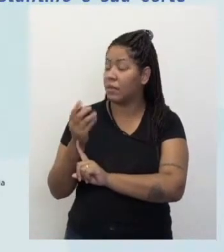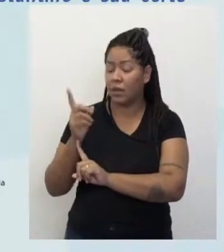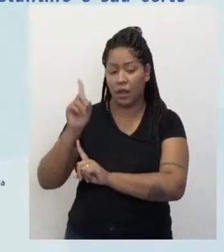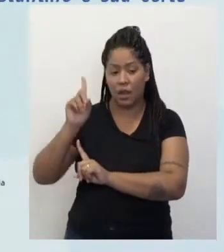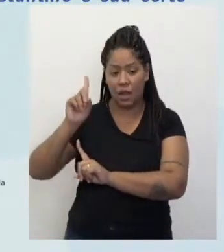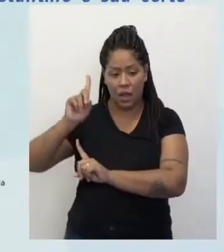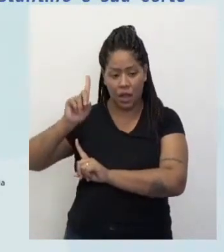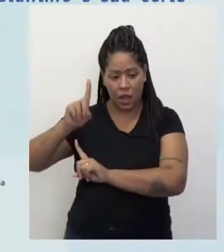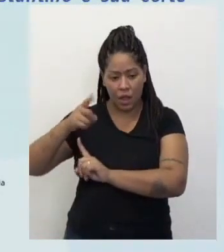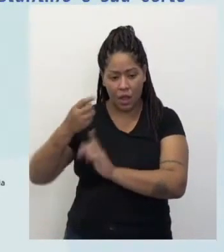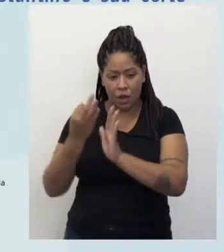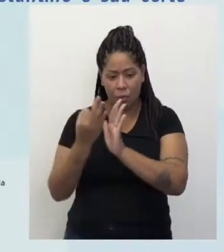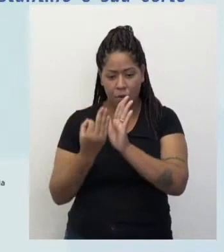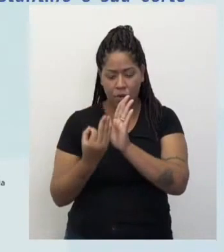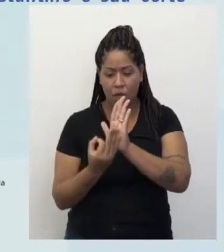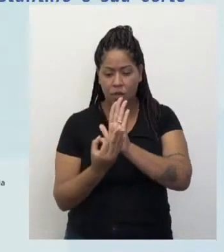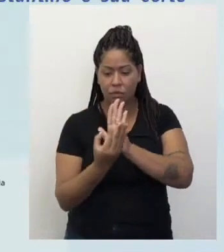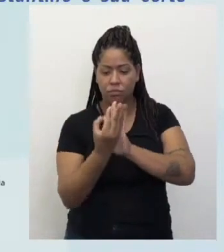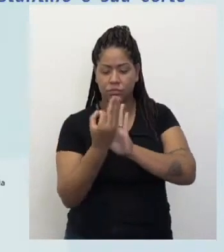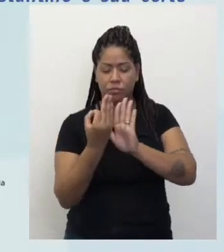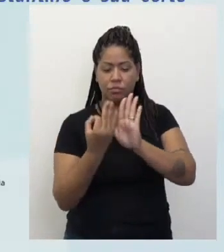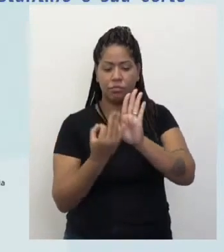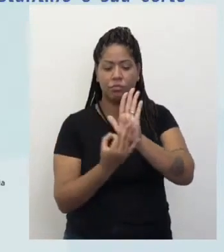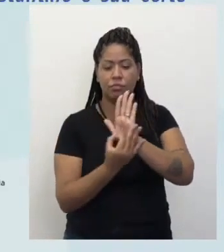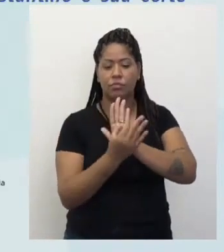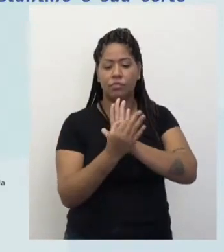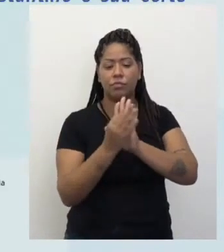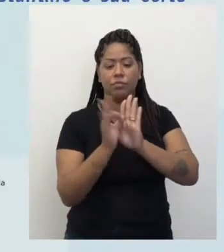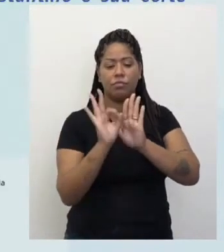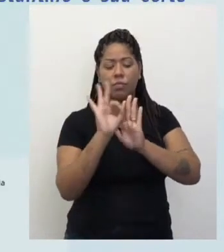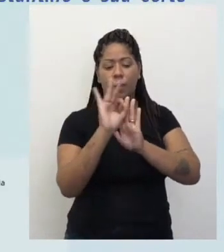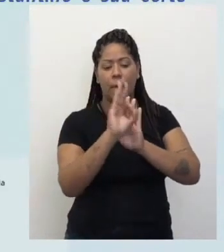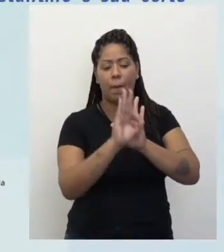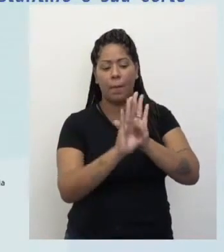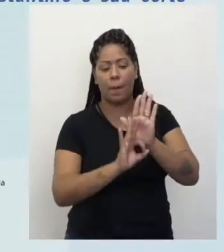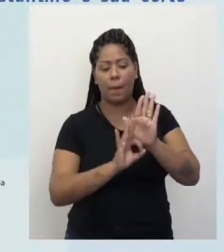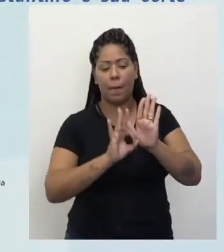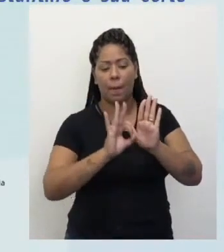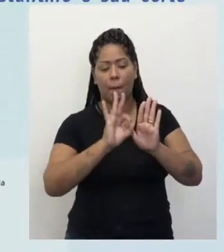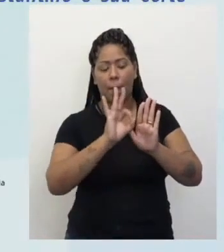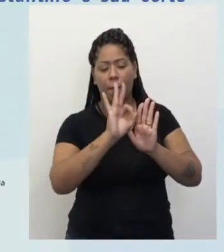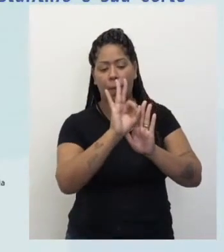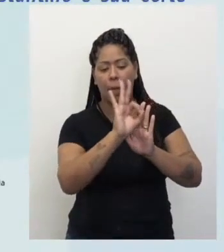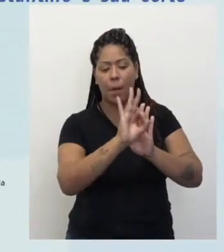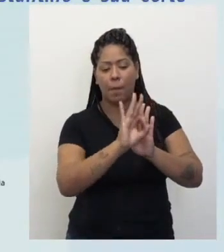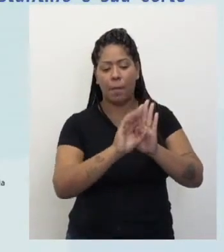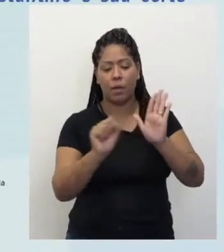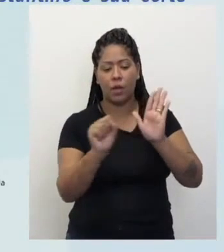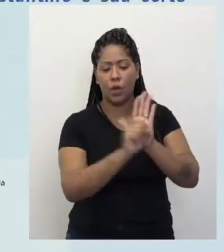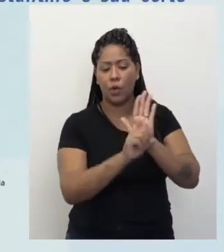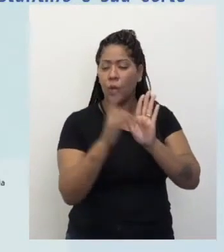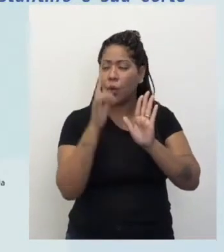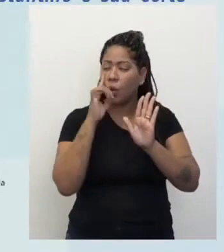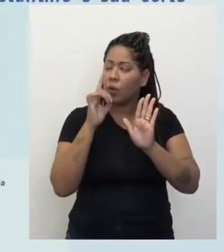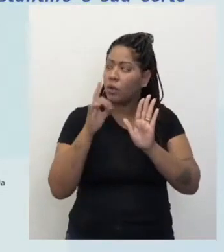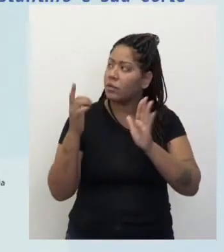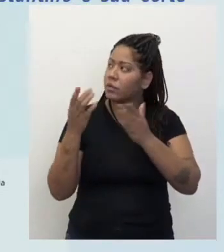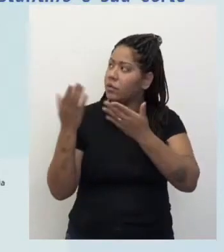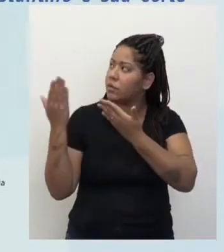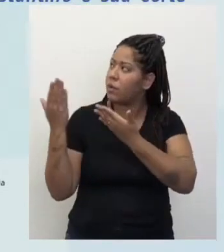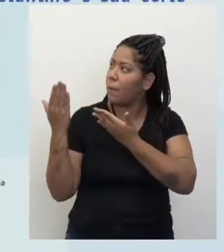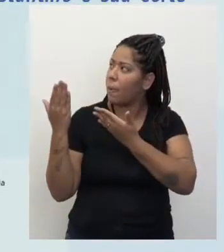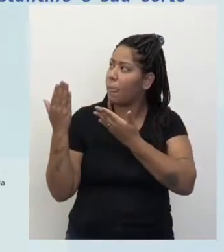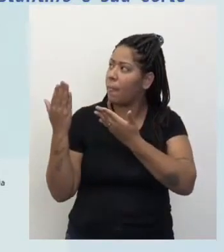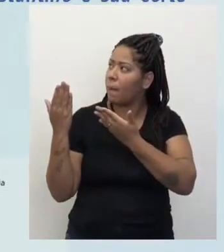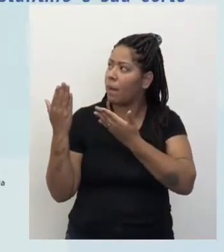os mosaicos, né, e os ícones. Vocês estão vendo exemplares de cada um aí. O ícone que está à direita é São Miguel